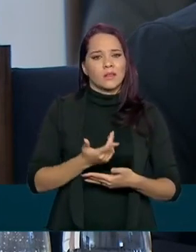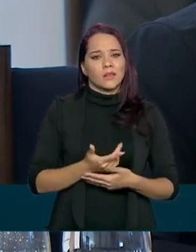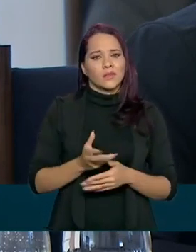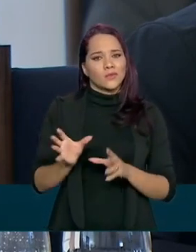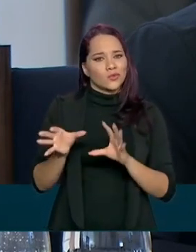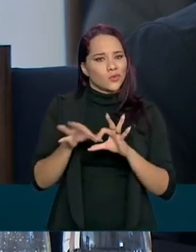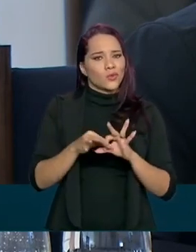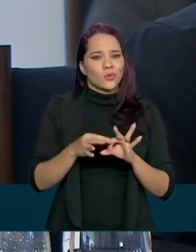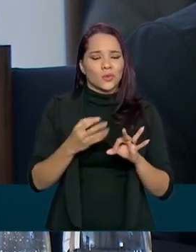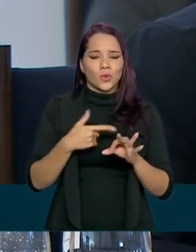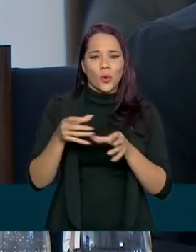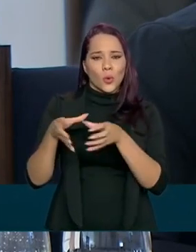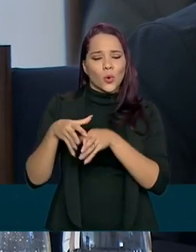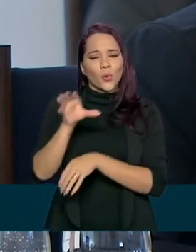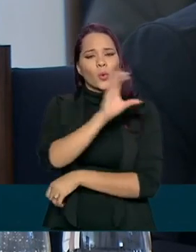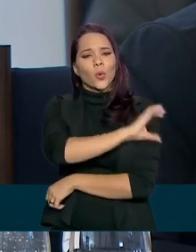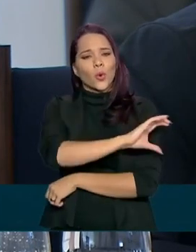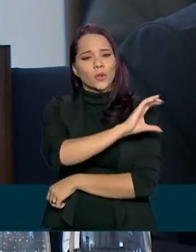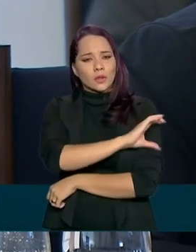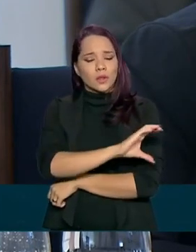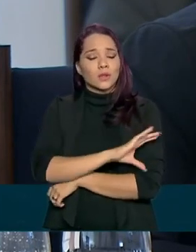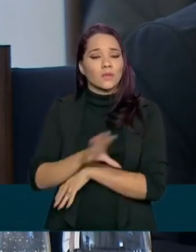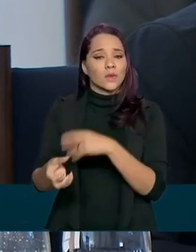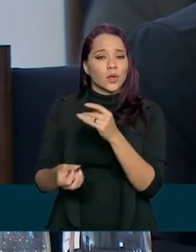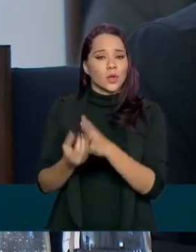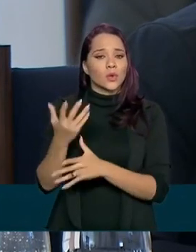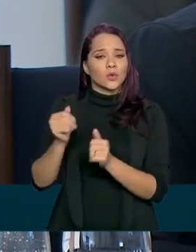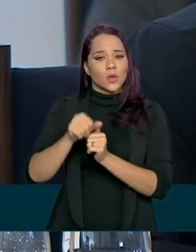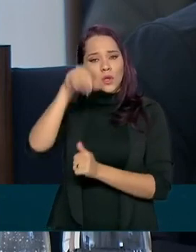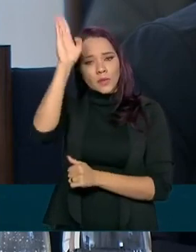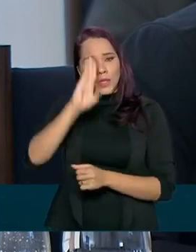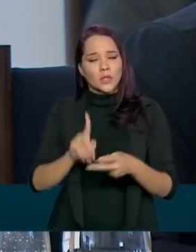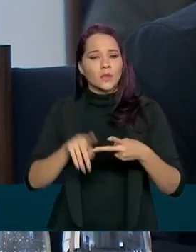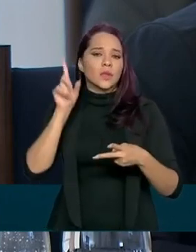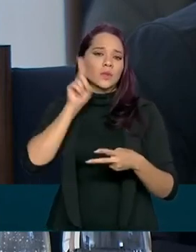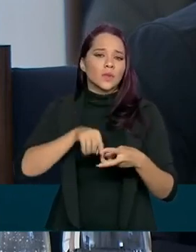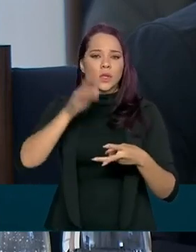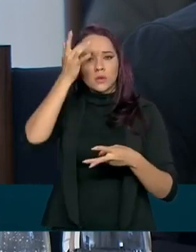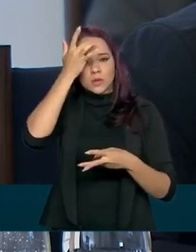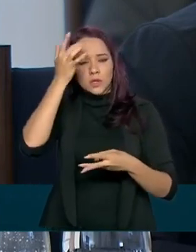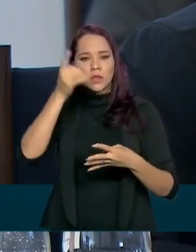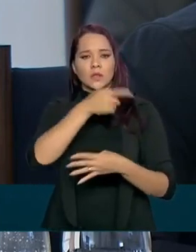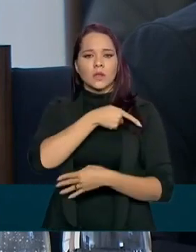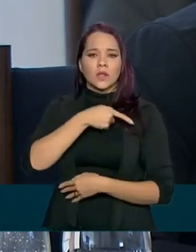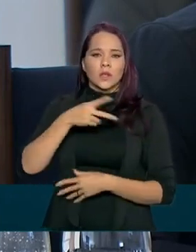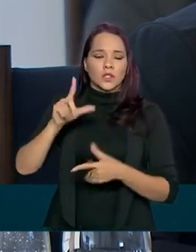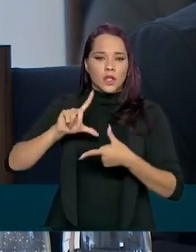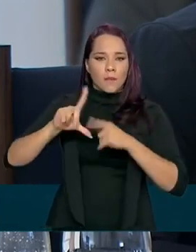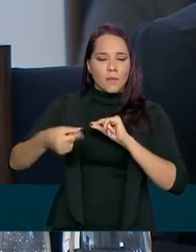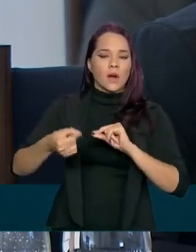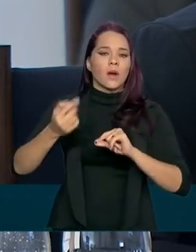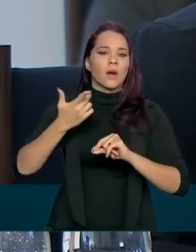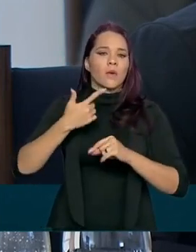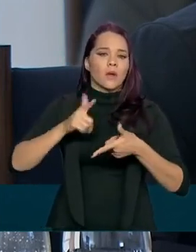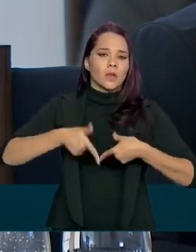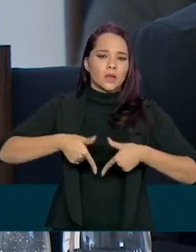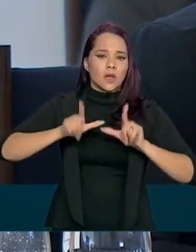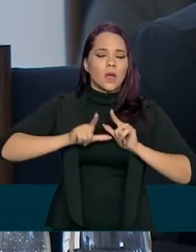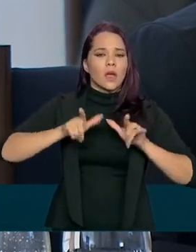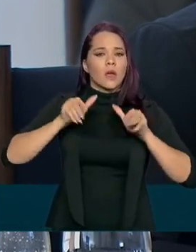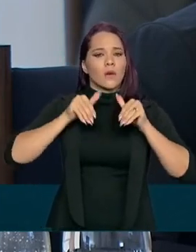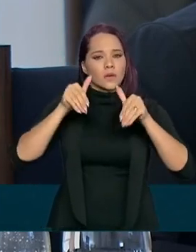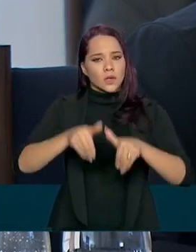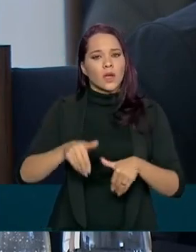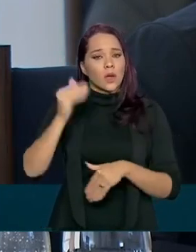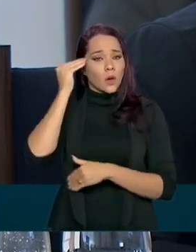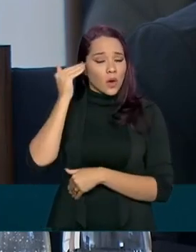é um grupo de coordenação que se criou com brasil estados unidos e índia japão austrália coreia israel muito